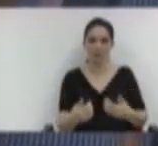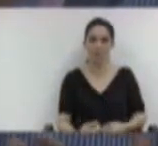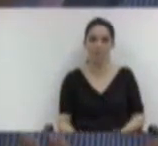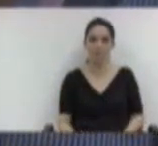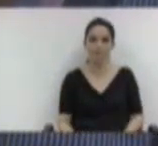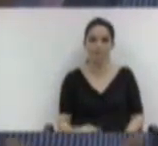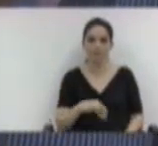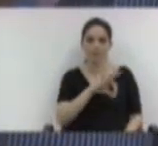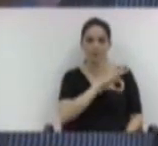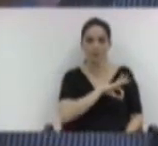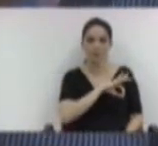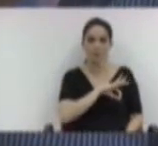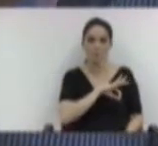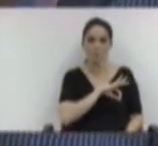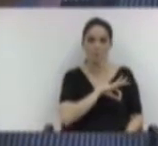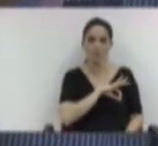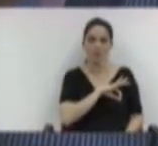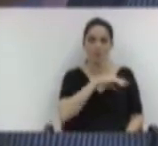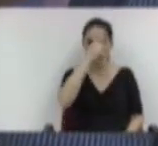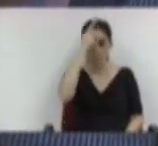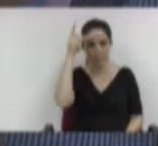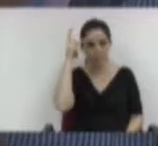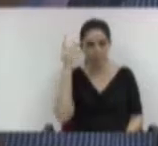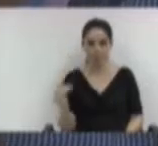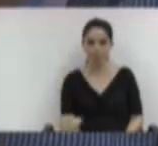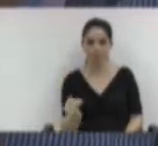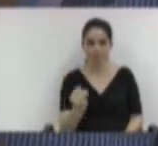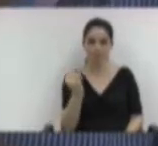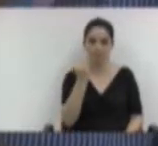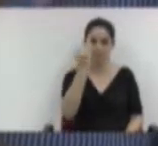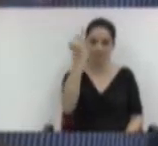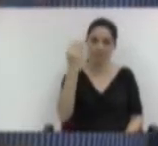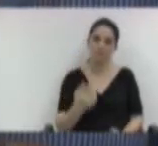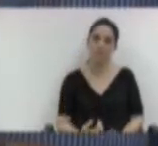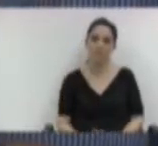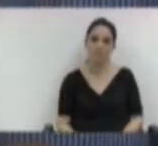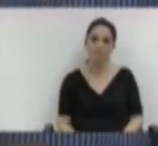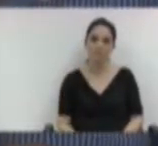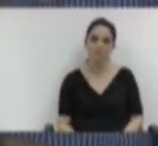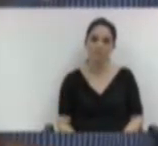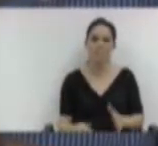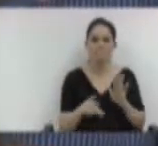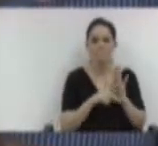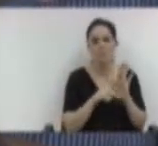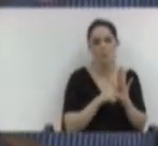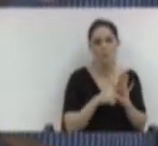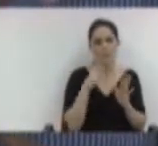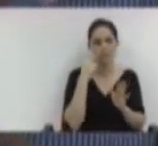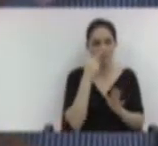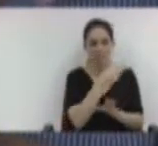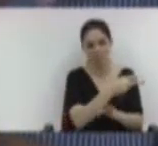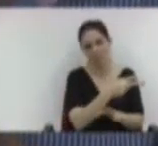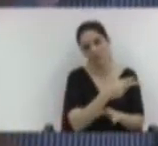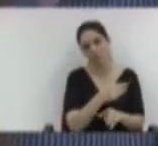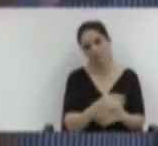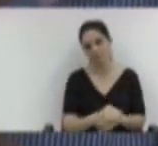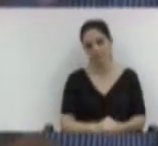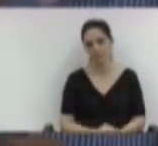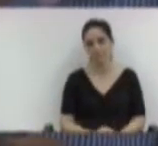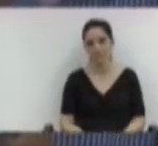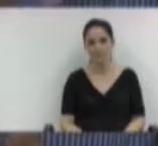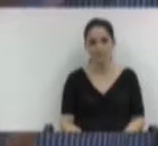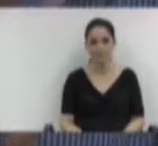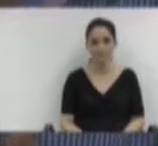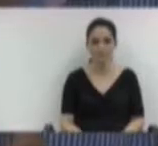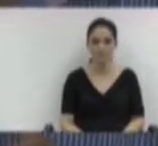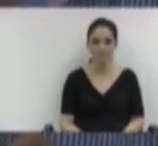Guarda Municipal tem uma equipe própria para essa atividade. De 2014, desde a aprovação da lei,